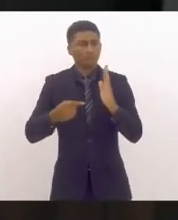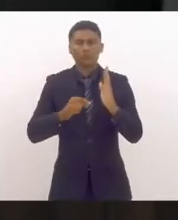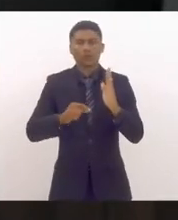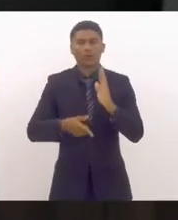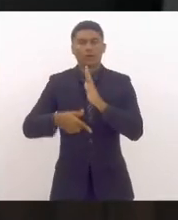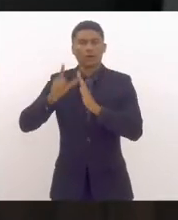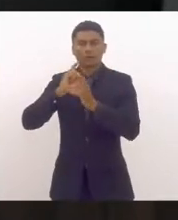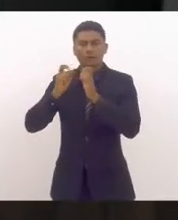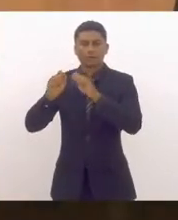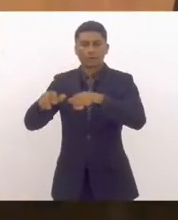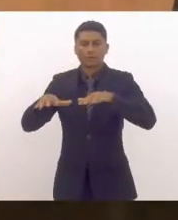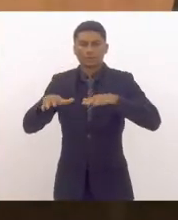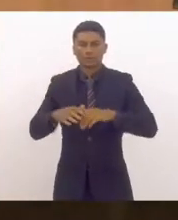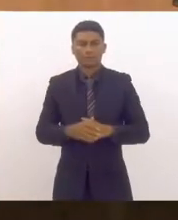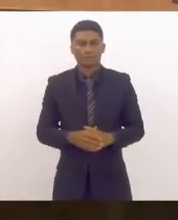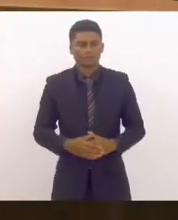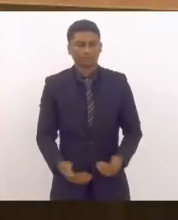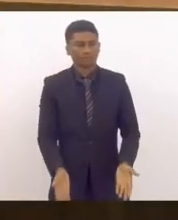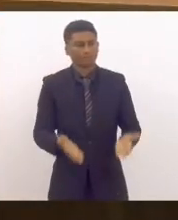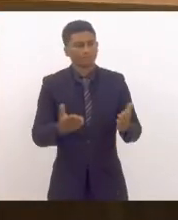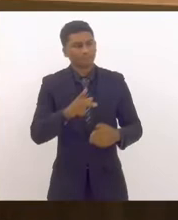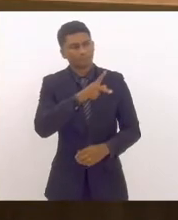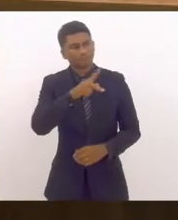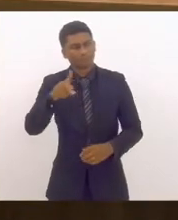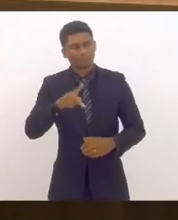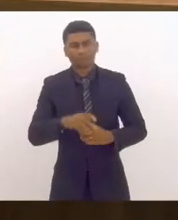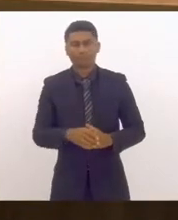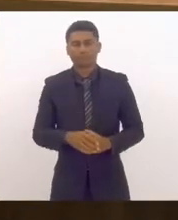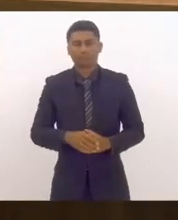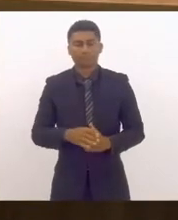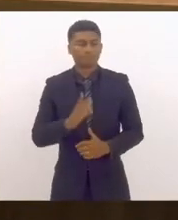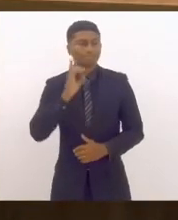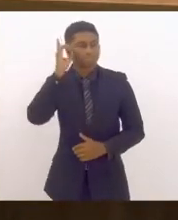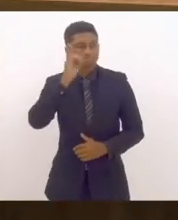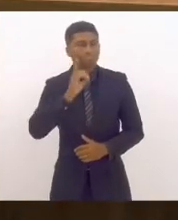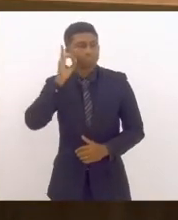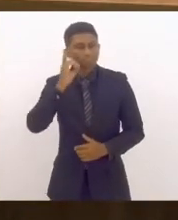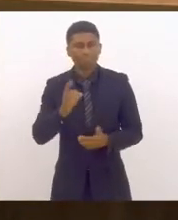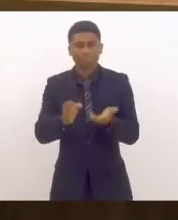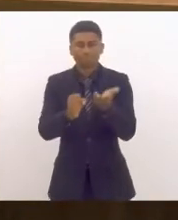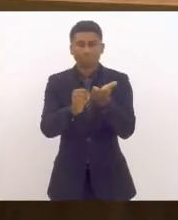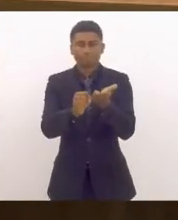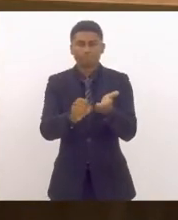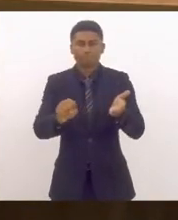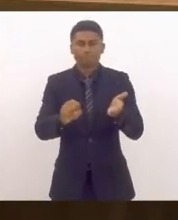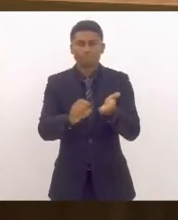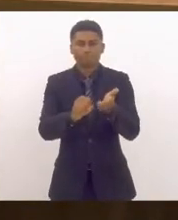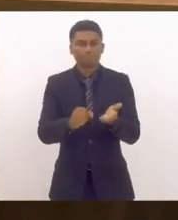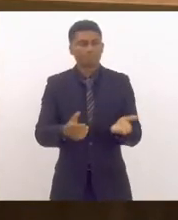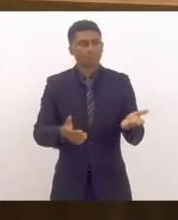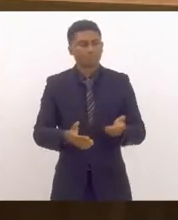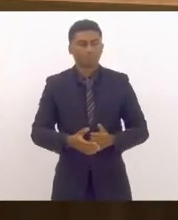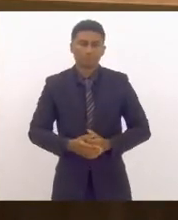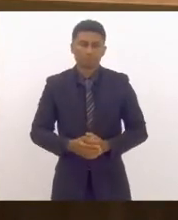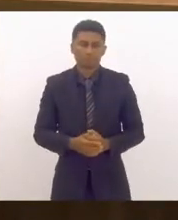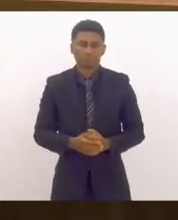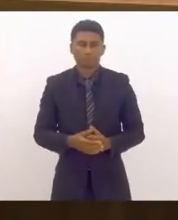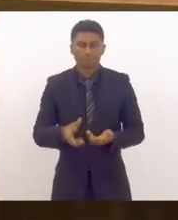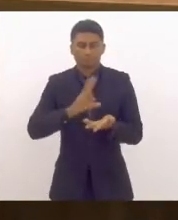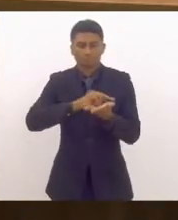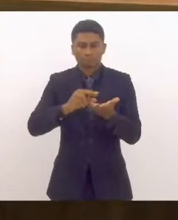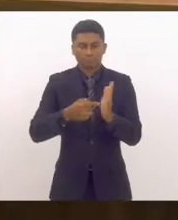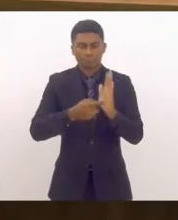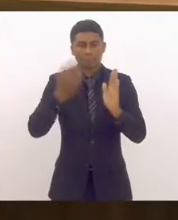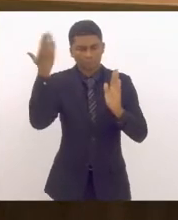sessão anterior Presidente Deputado Samuel Malafaia a